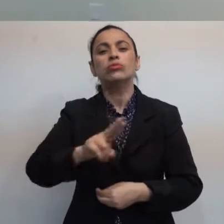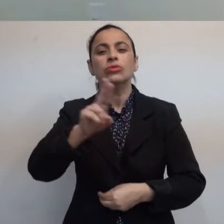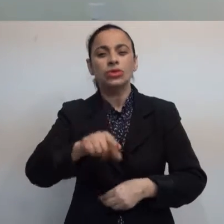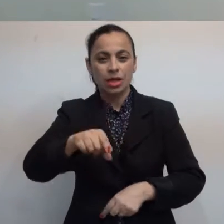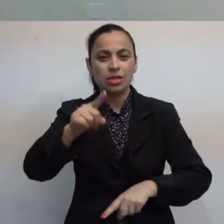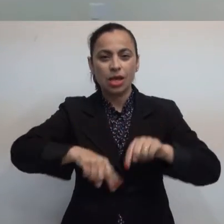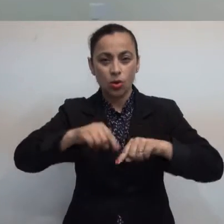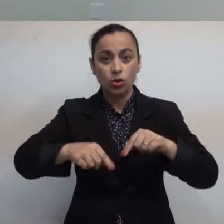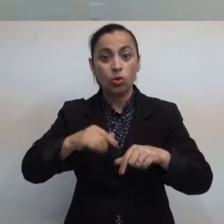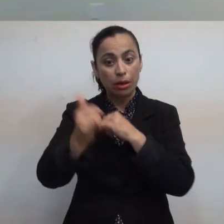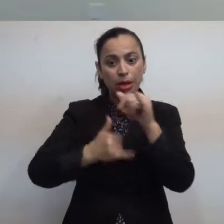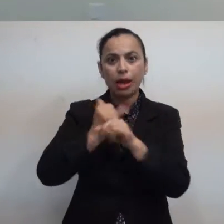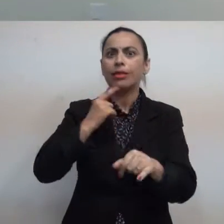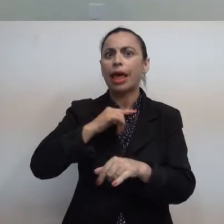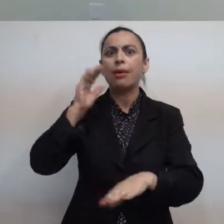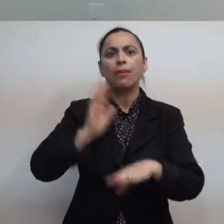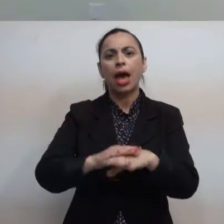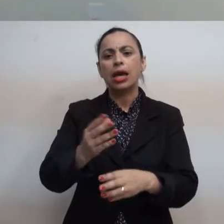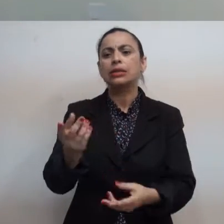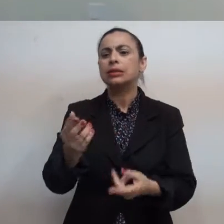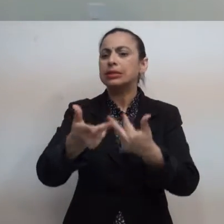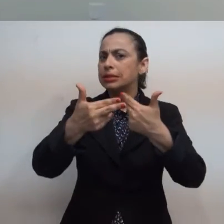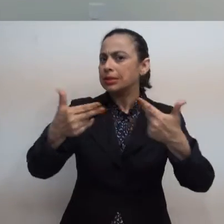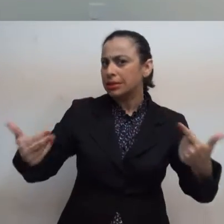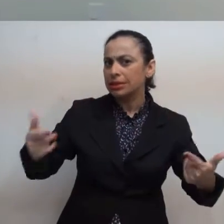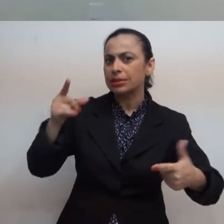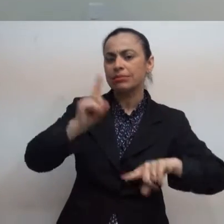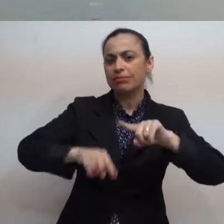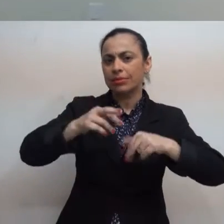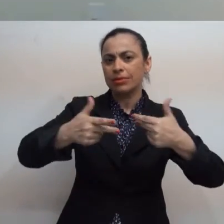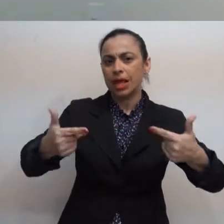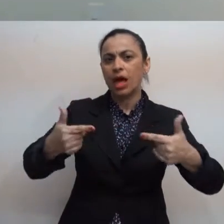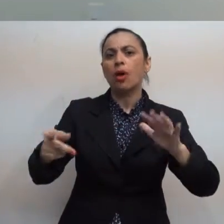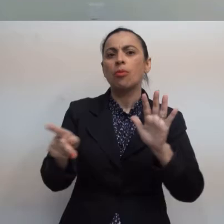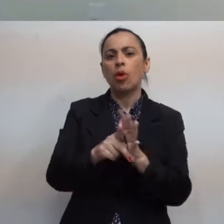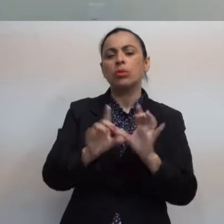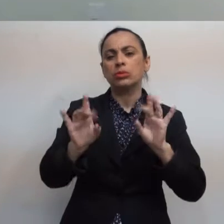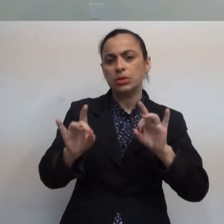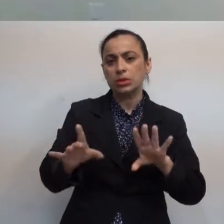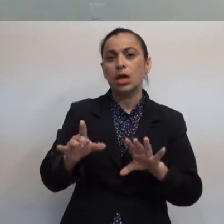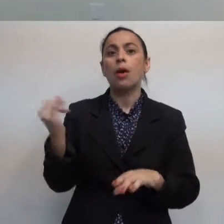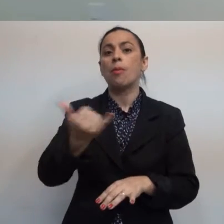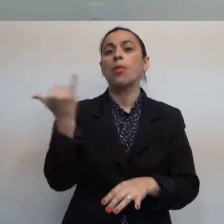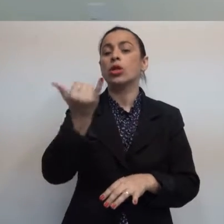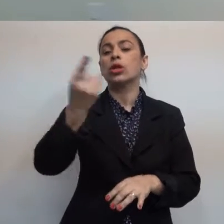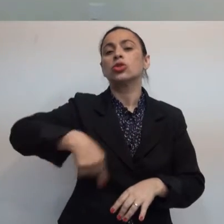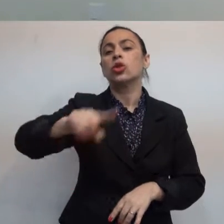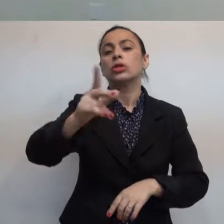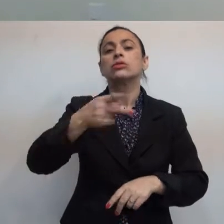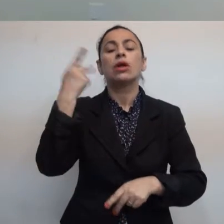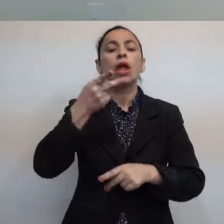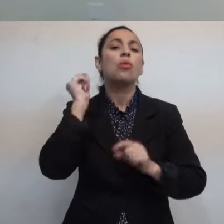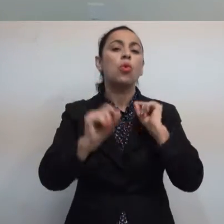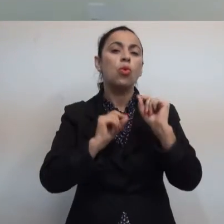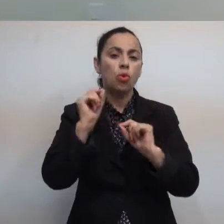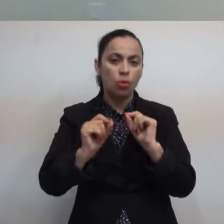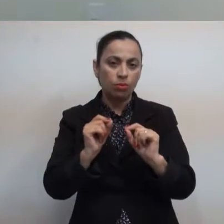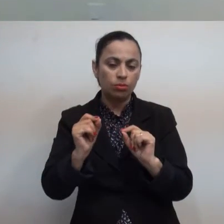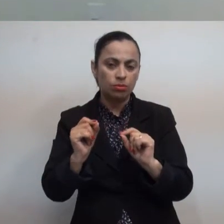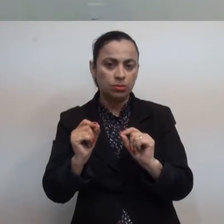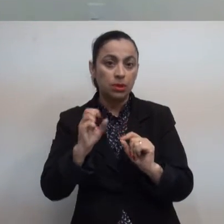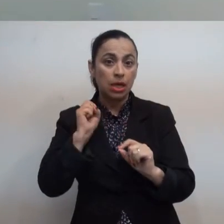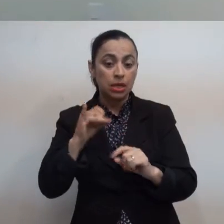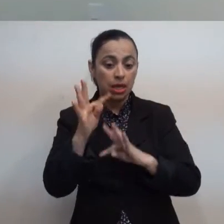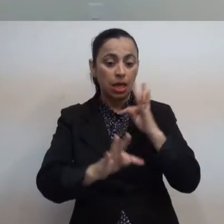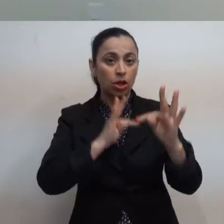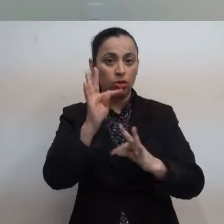desses recursos? E com a internet vem muitos aparatos dessas especificidades. É importante nós